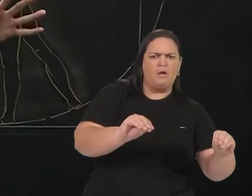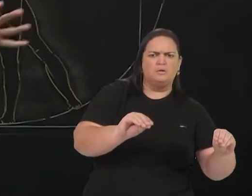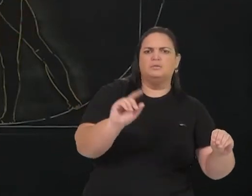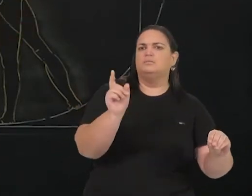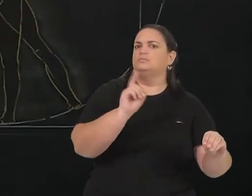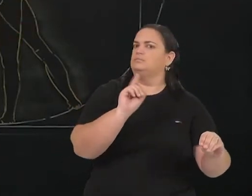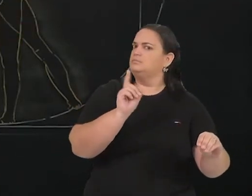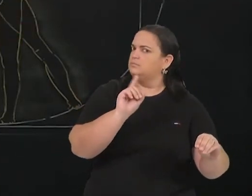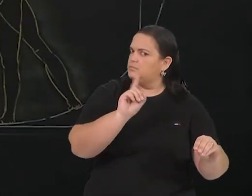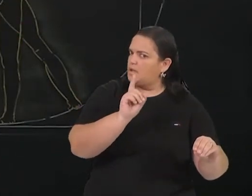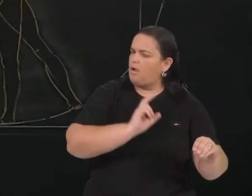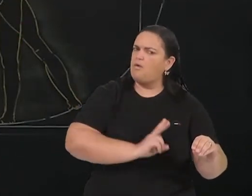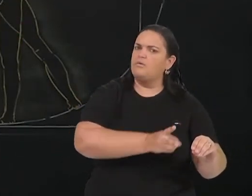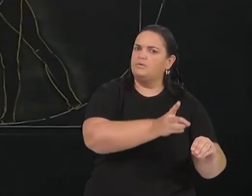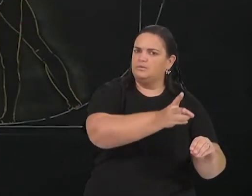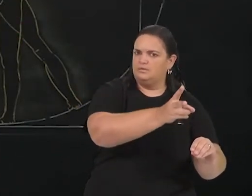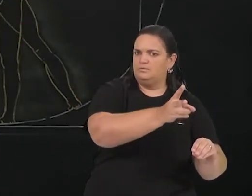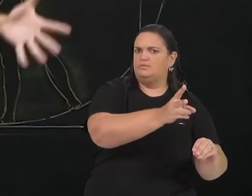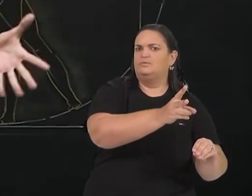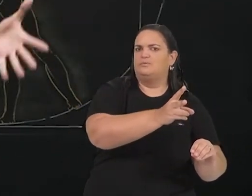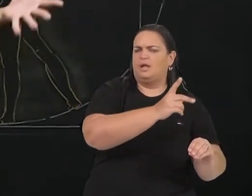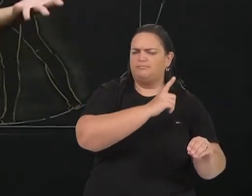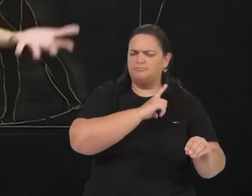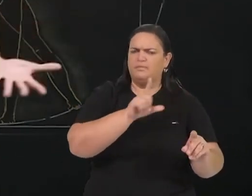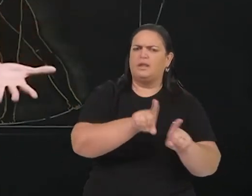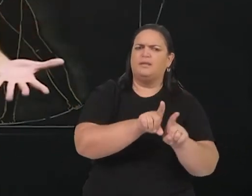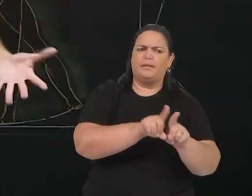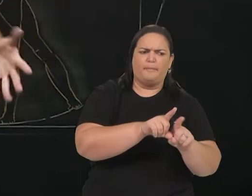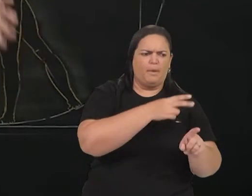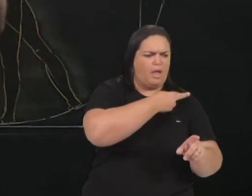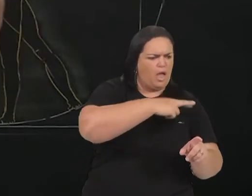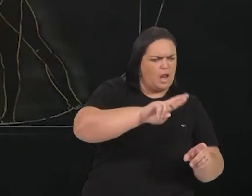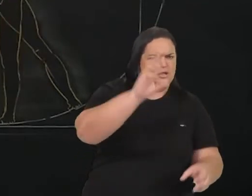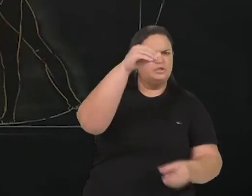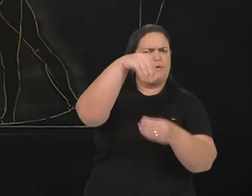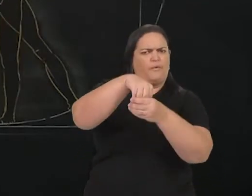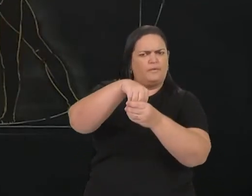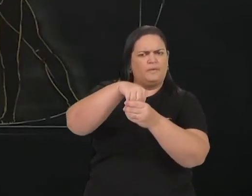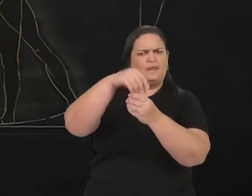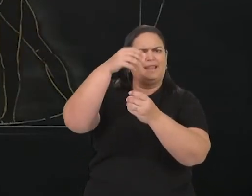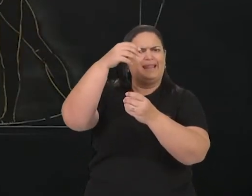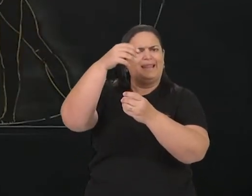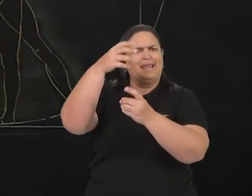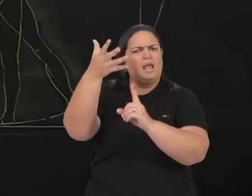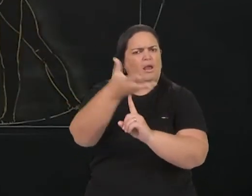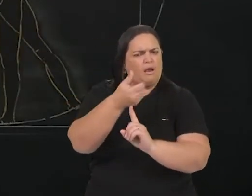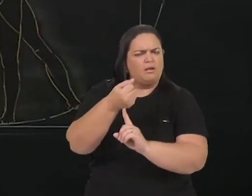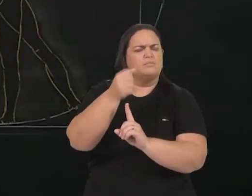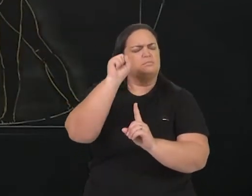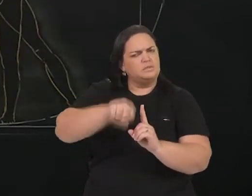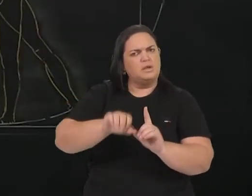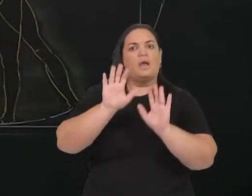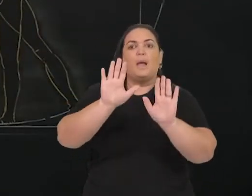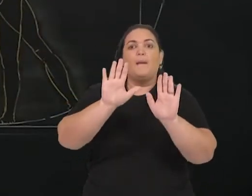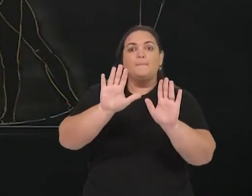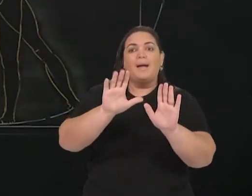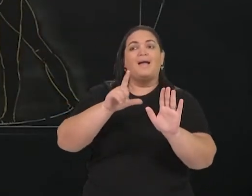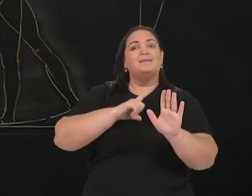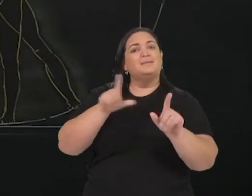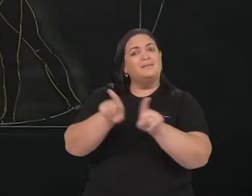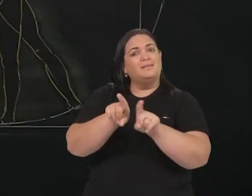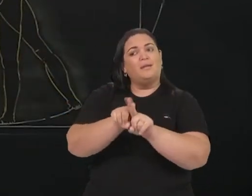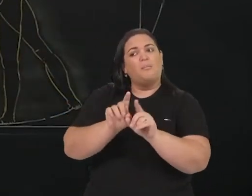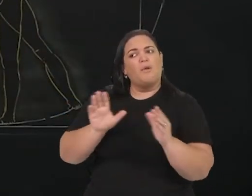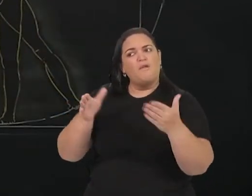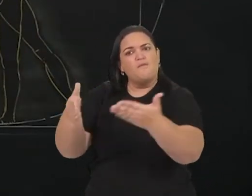nessa época, ou que a temática religiosa sumiu das artes e da cultura. Apenas foram retratados de uma forma mais humana.